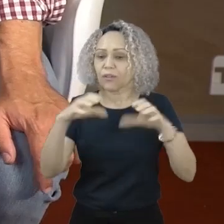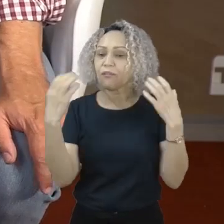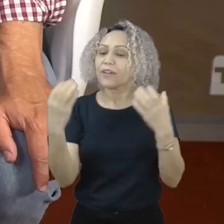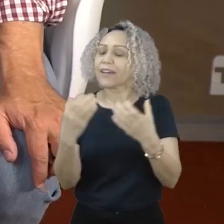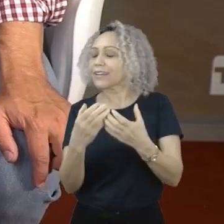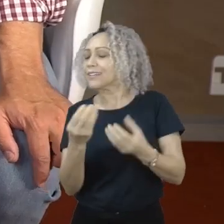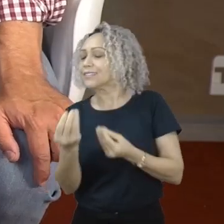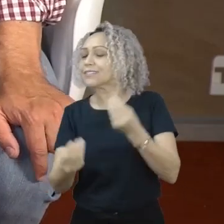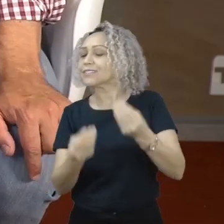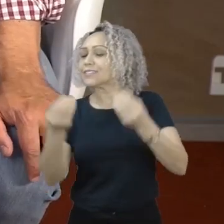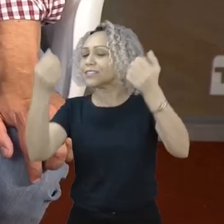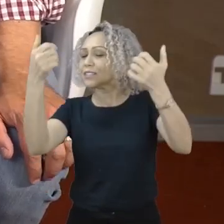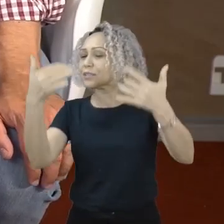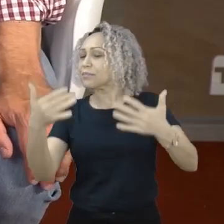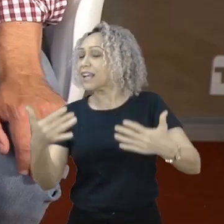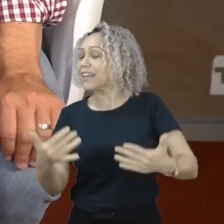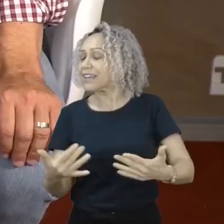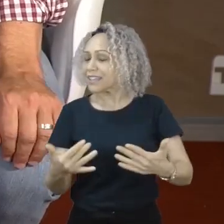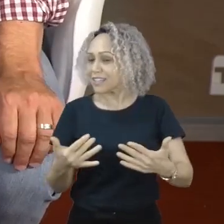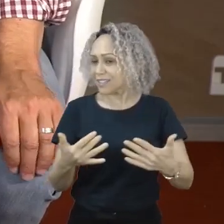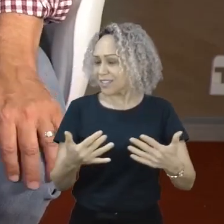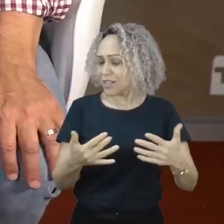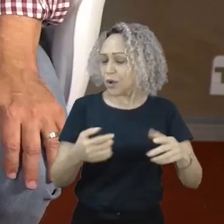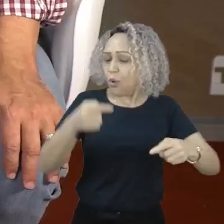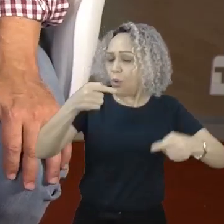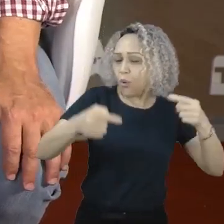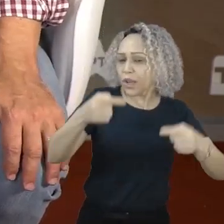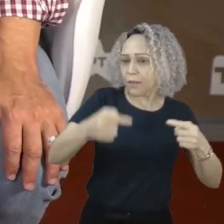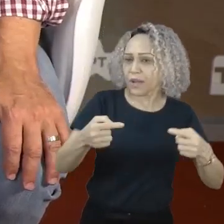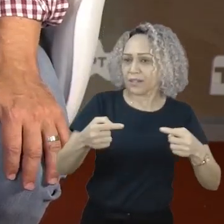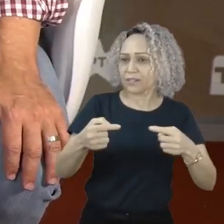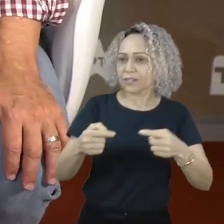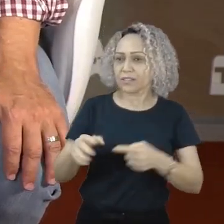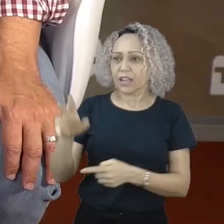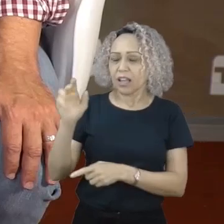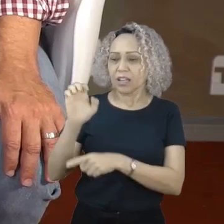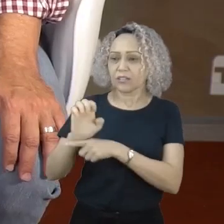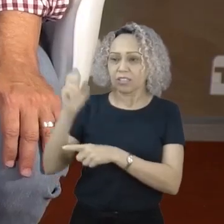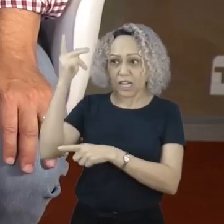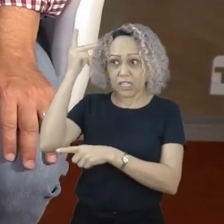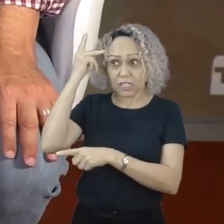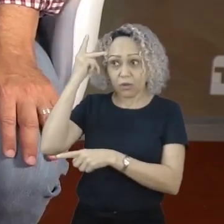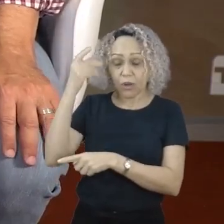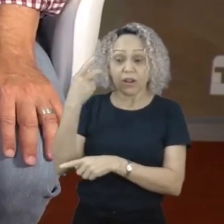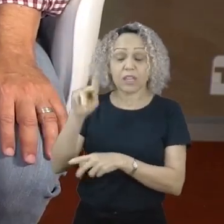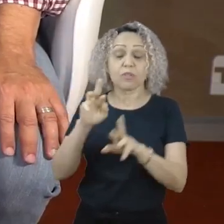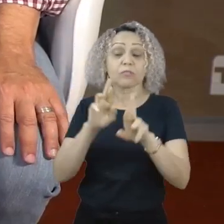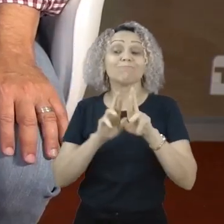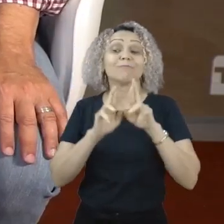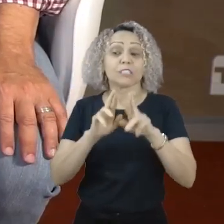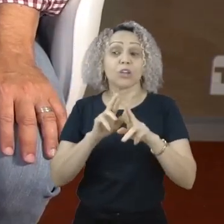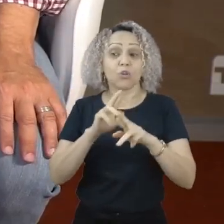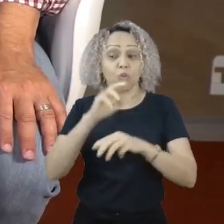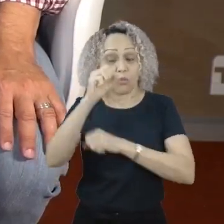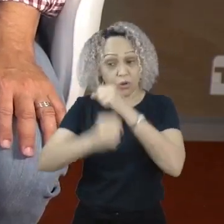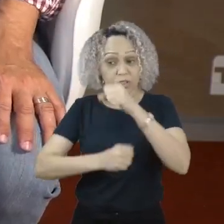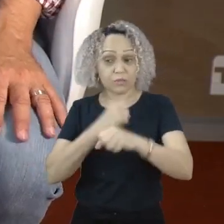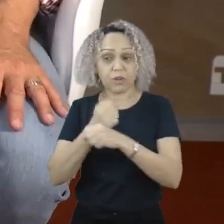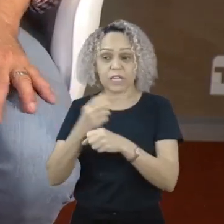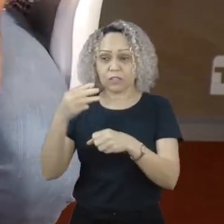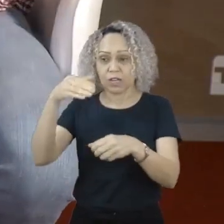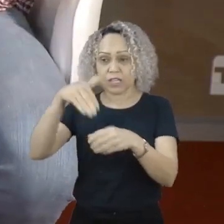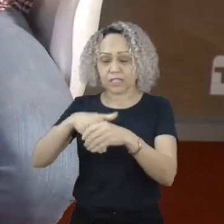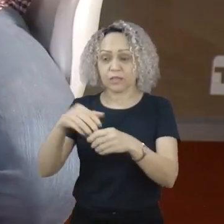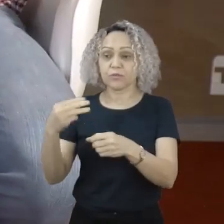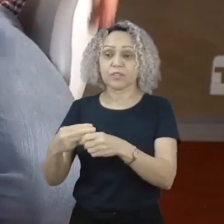um pouquinho da importância do diálogo, do debate político no estado de São Paulo e também a expectativa nas eleições municipais.